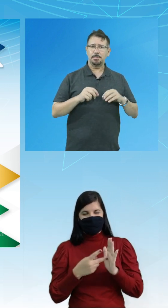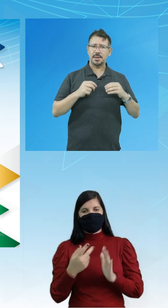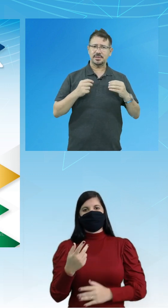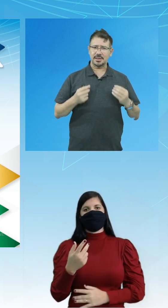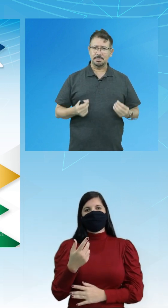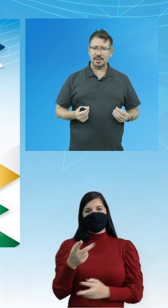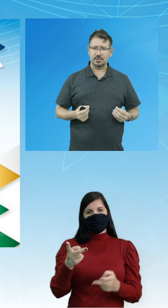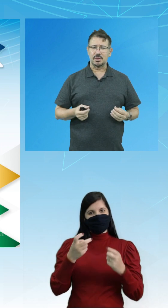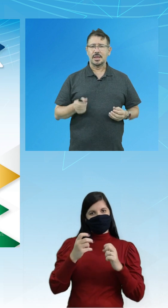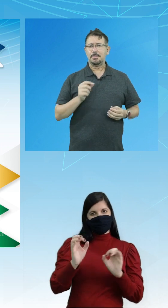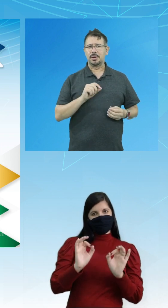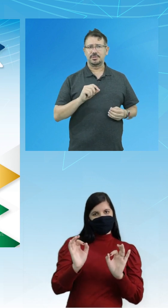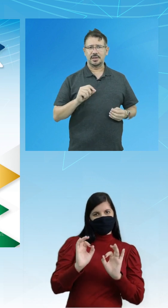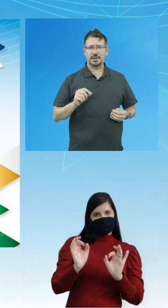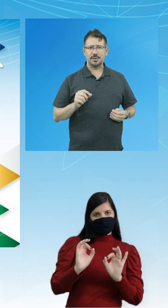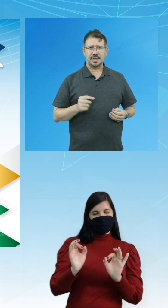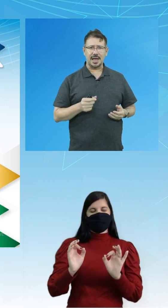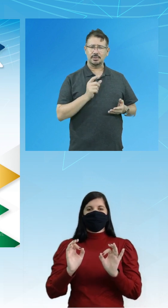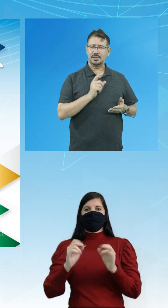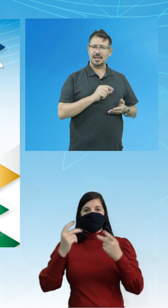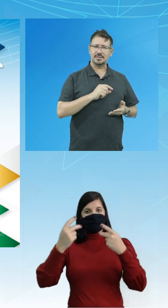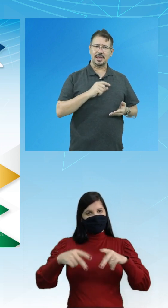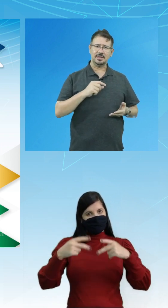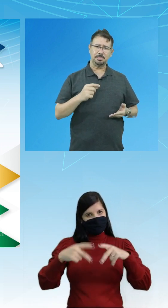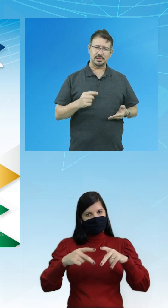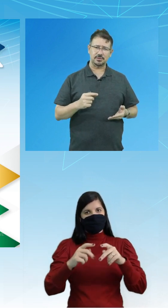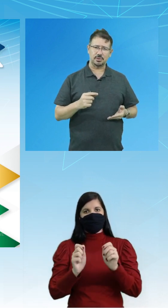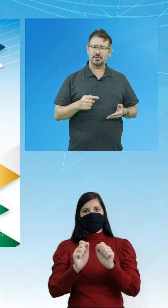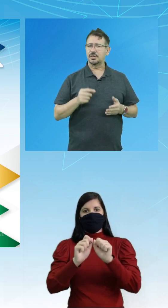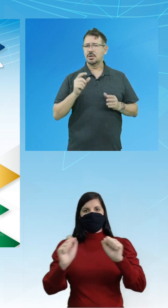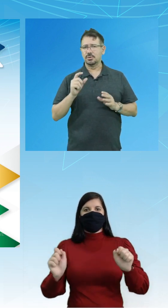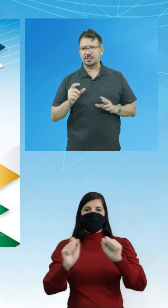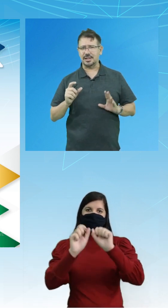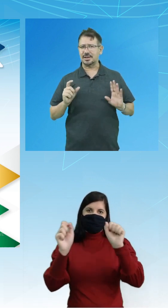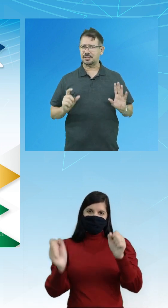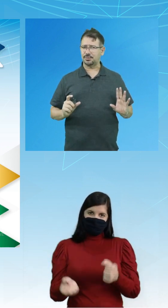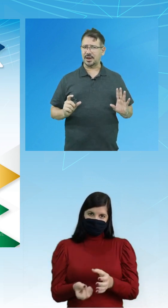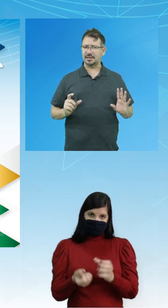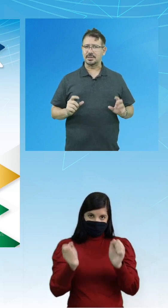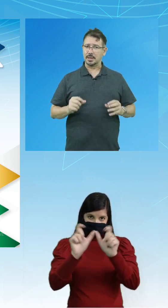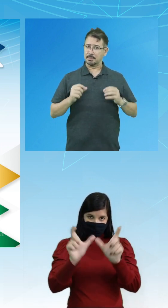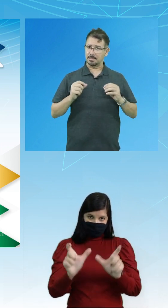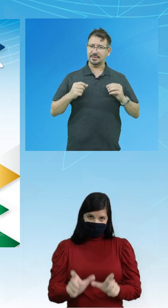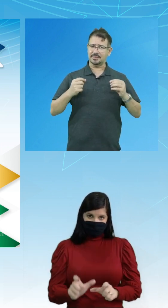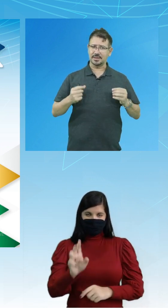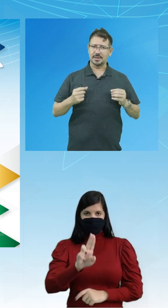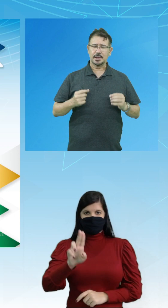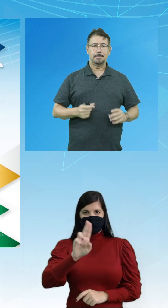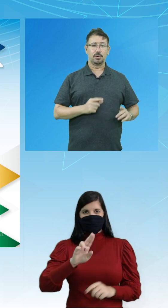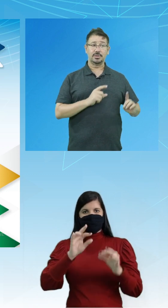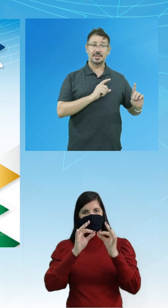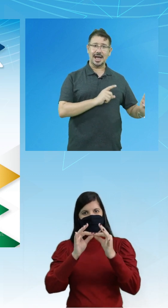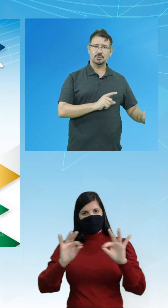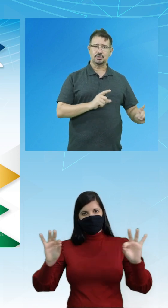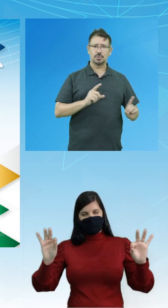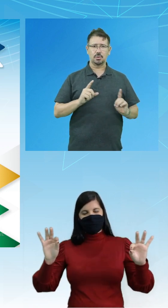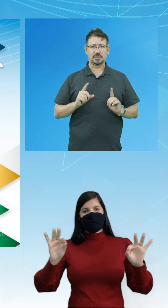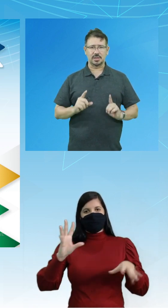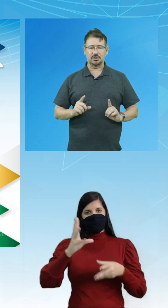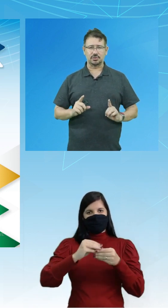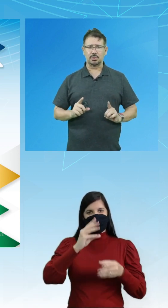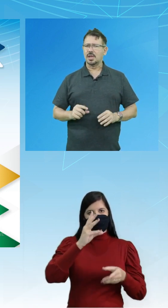são percebidos pelo significado das expressões usadas nas frases, mas sim por dados